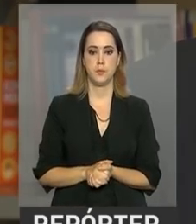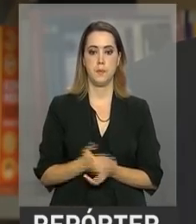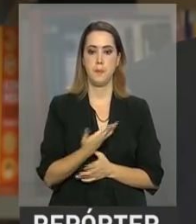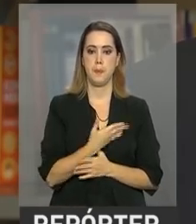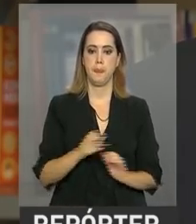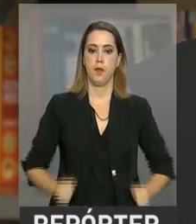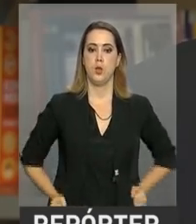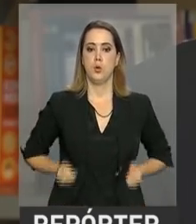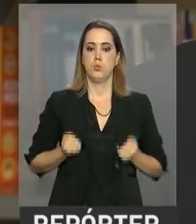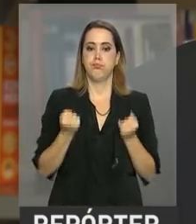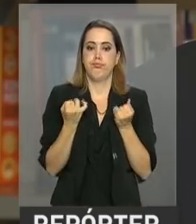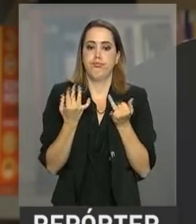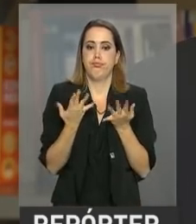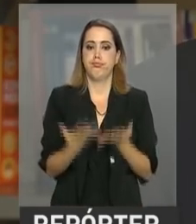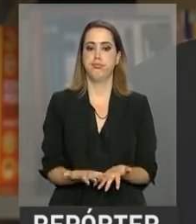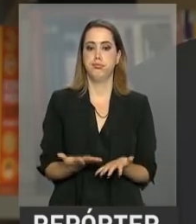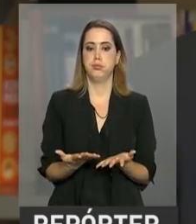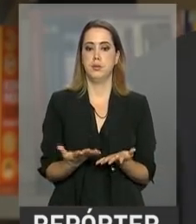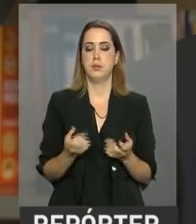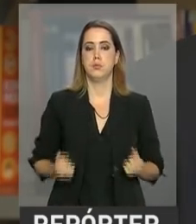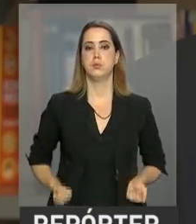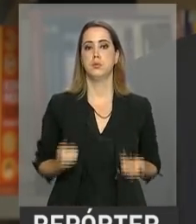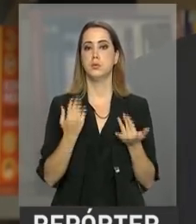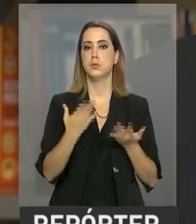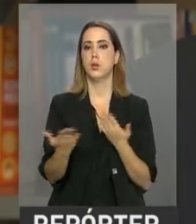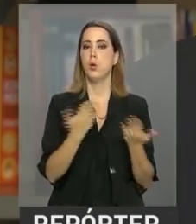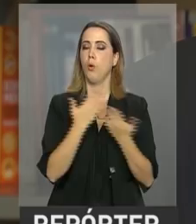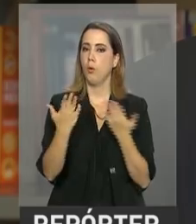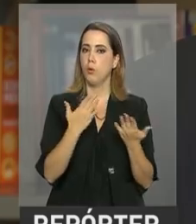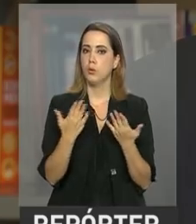área previdenciária, ela é muito superior